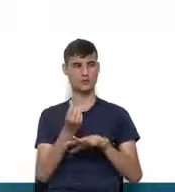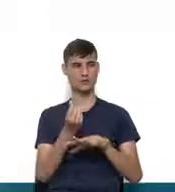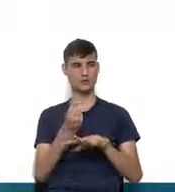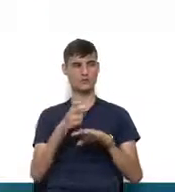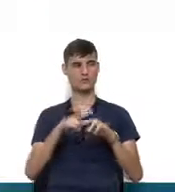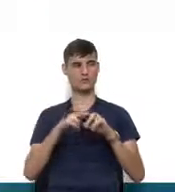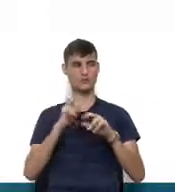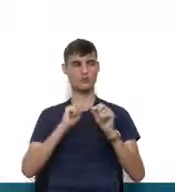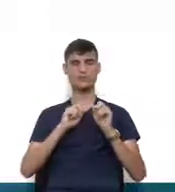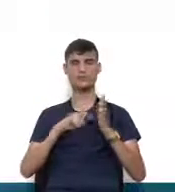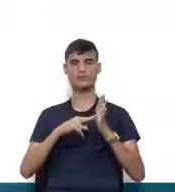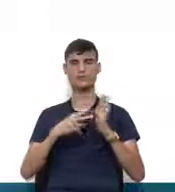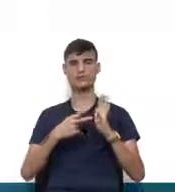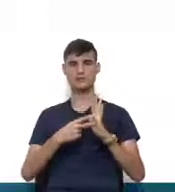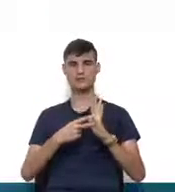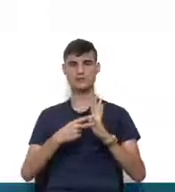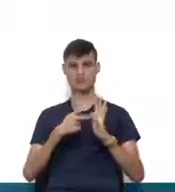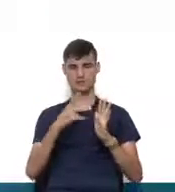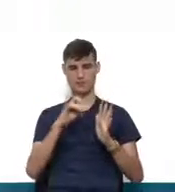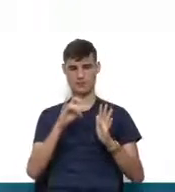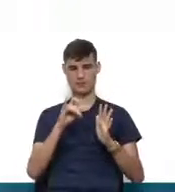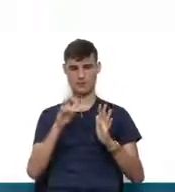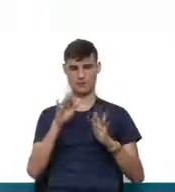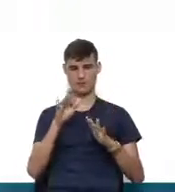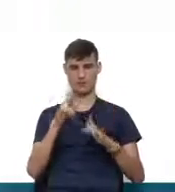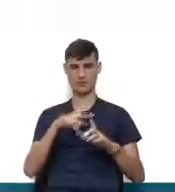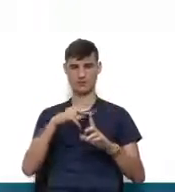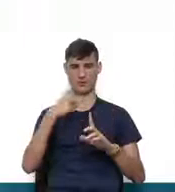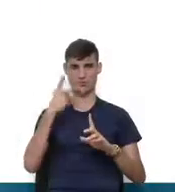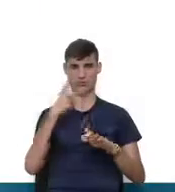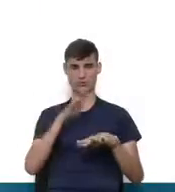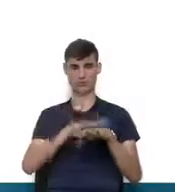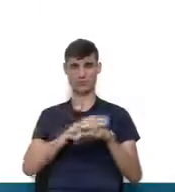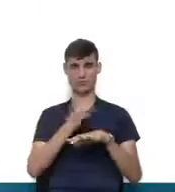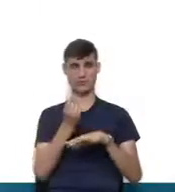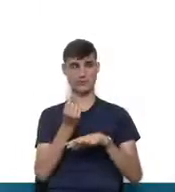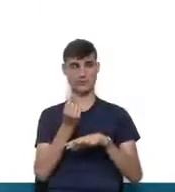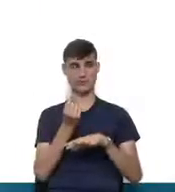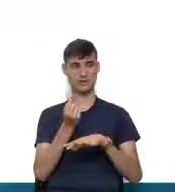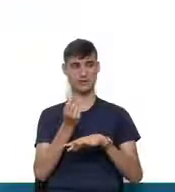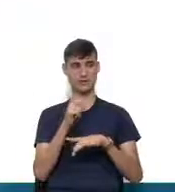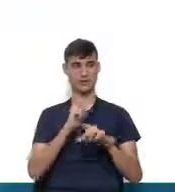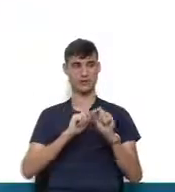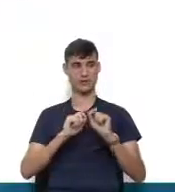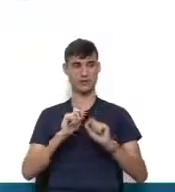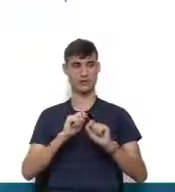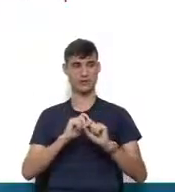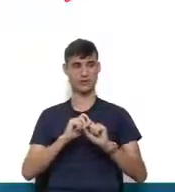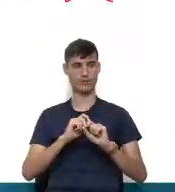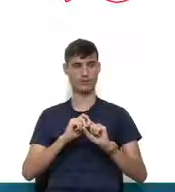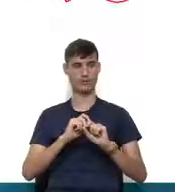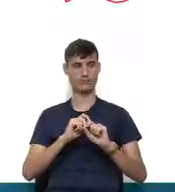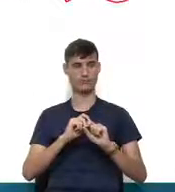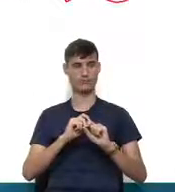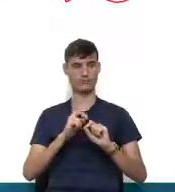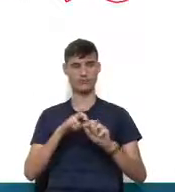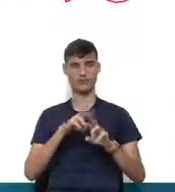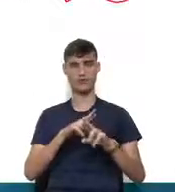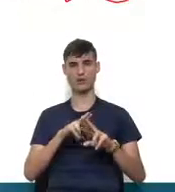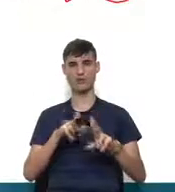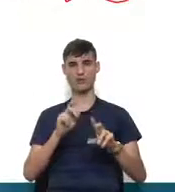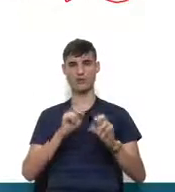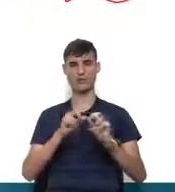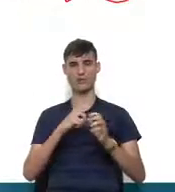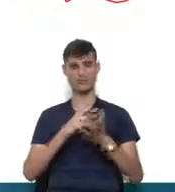posso dizer? Que este π ao quadrado sobre 6 é igual, abrindo aqui, né, a